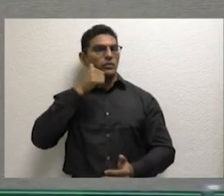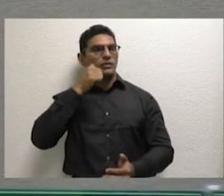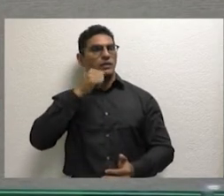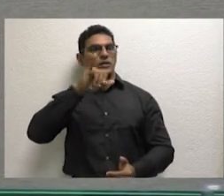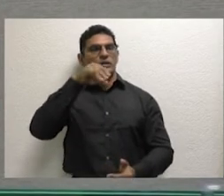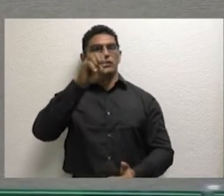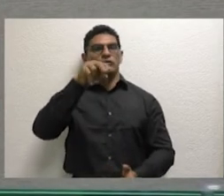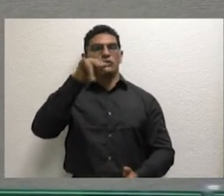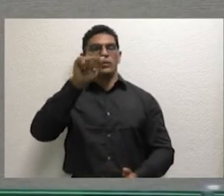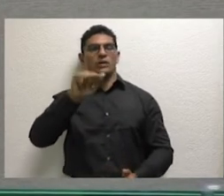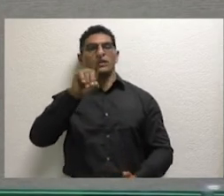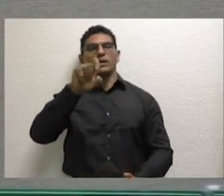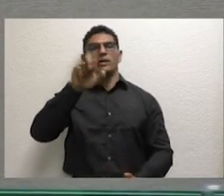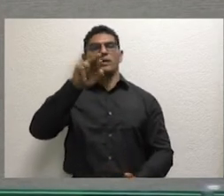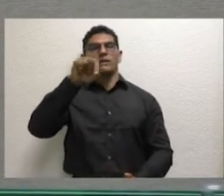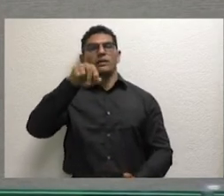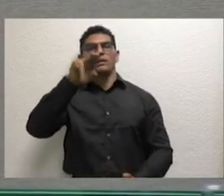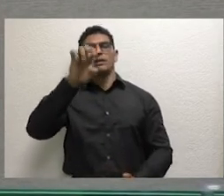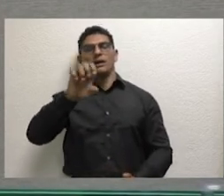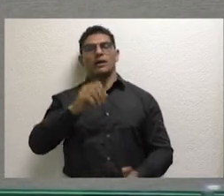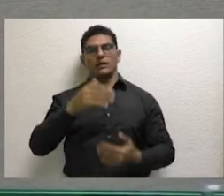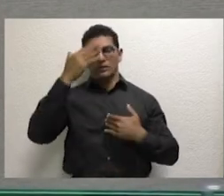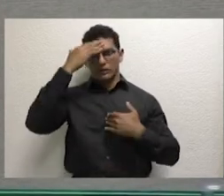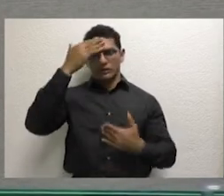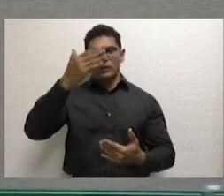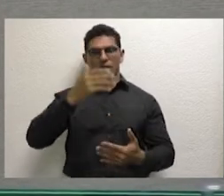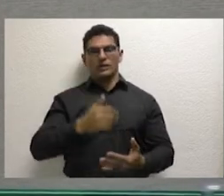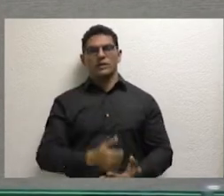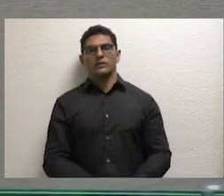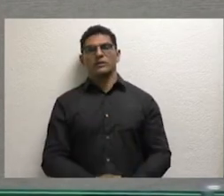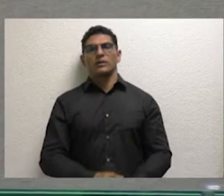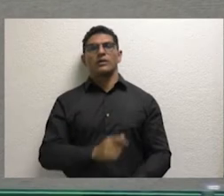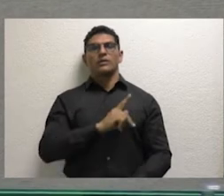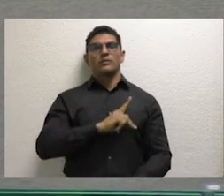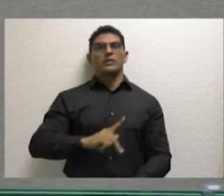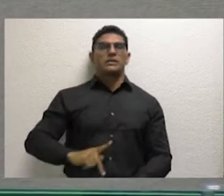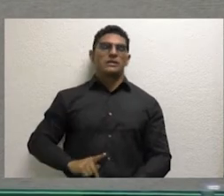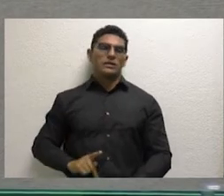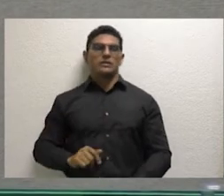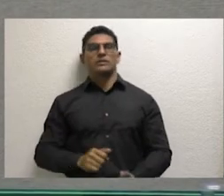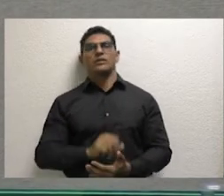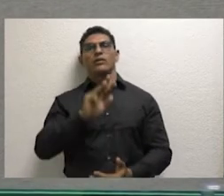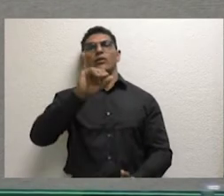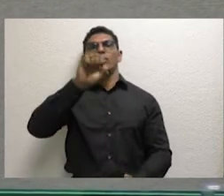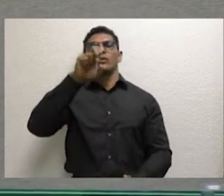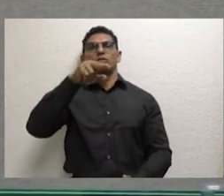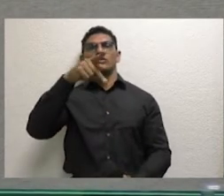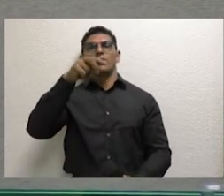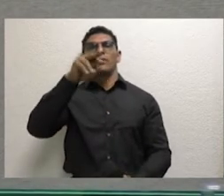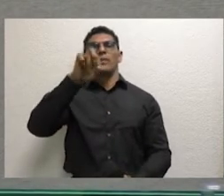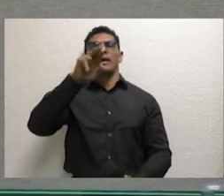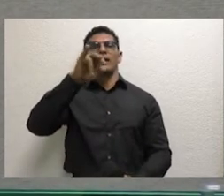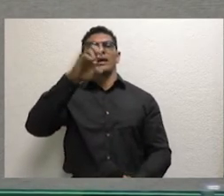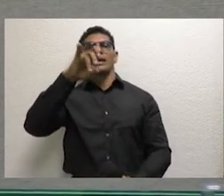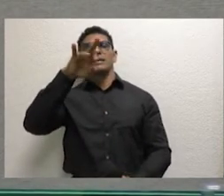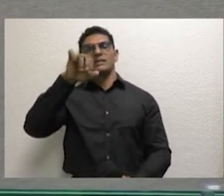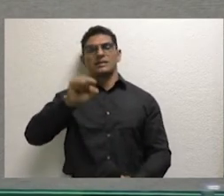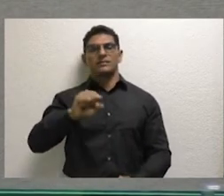os trabalhos da nossa casa obrigado presidente Wilson Périco por disponibilizar o vosso tempo